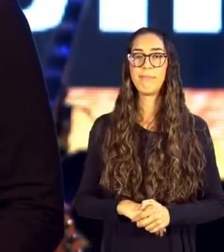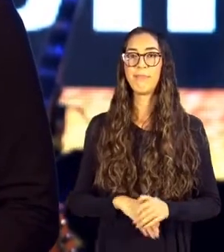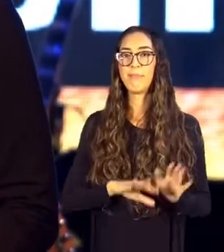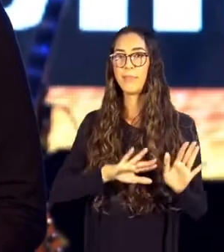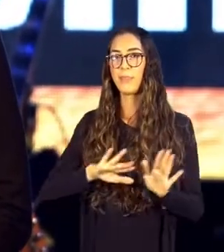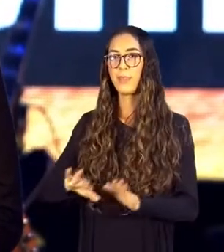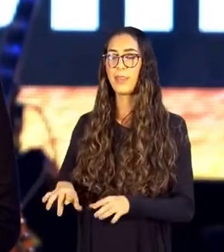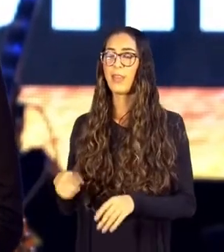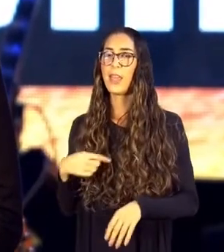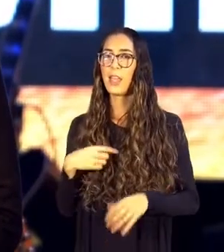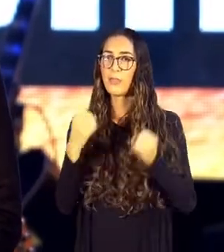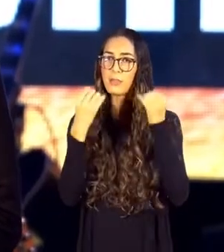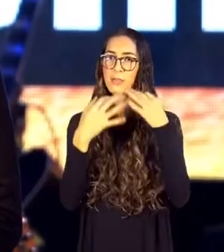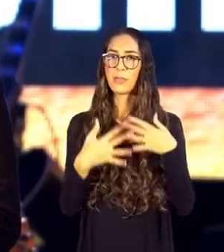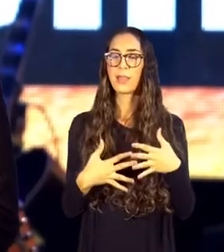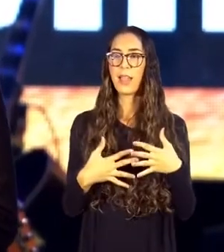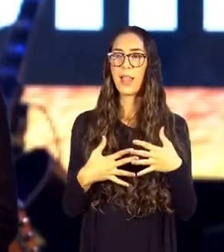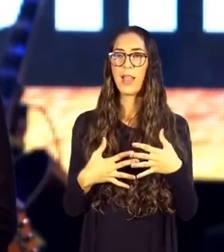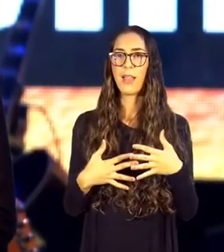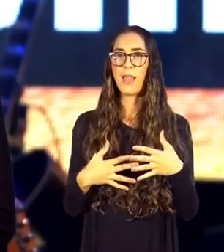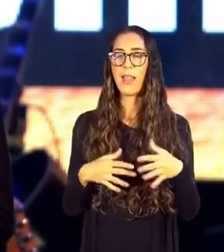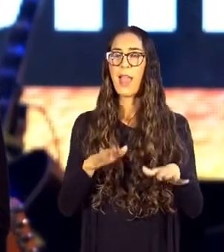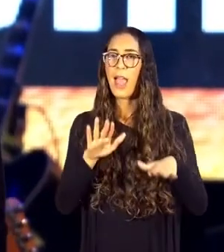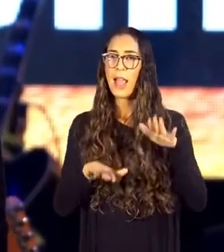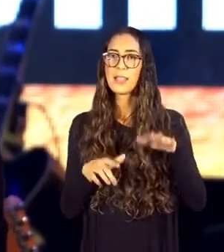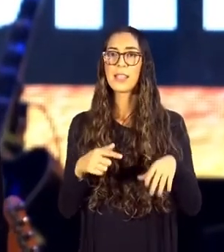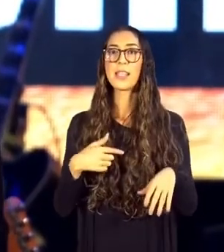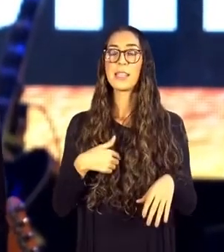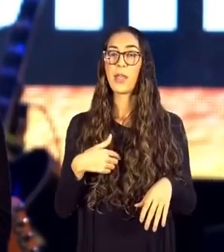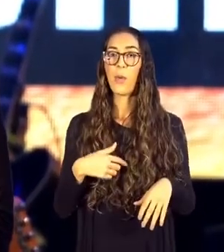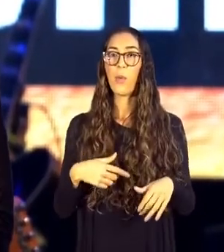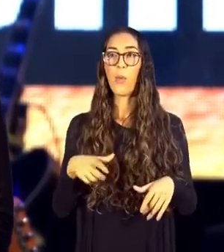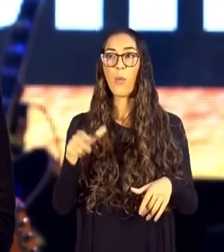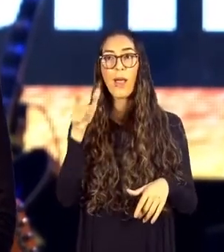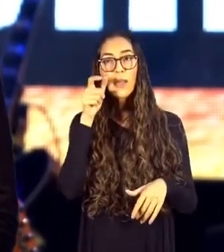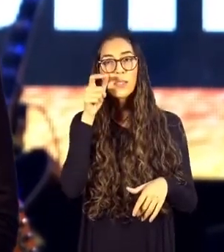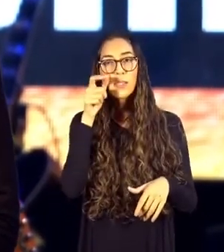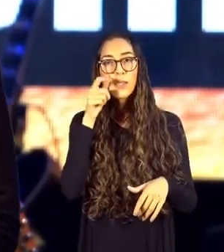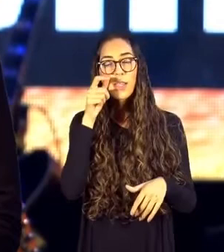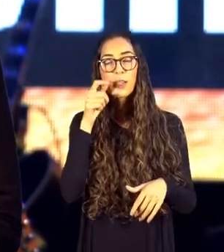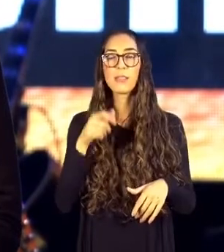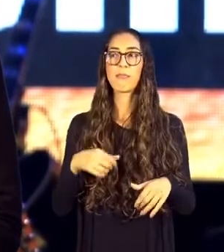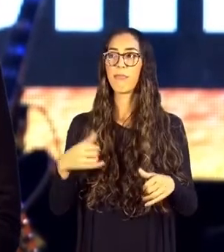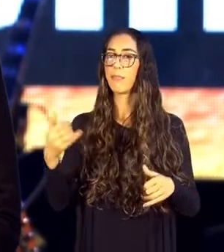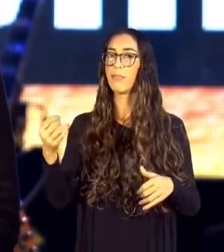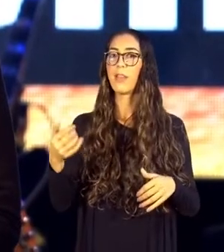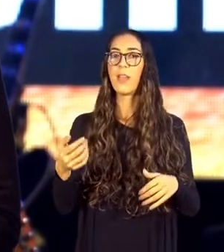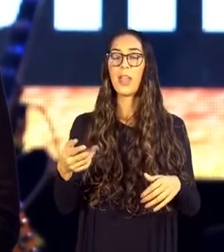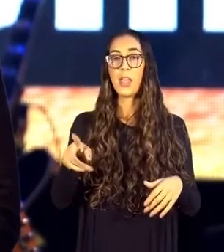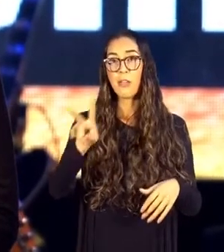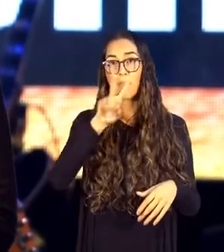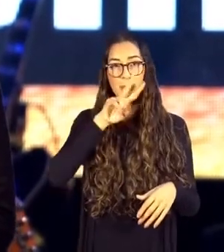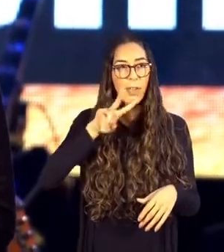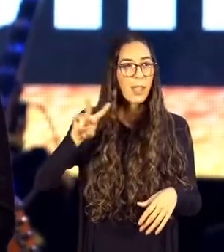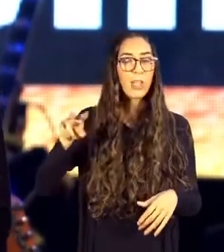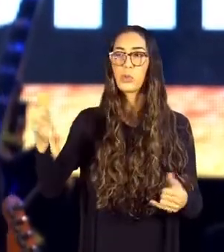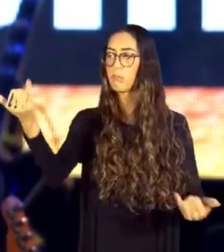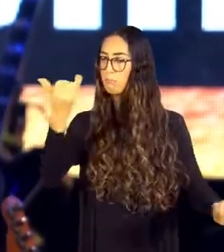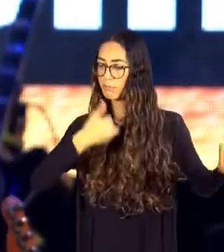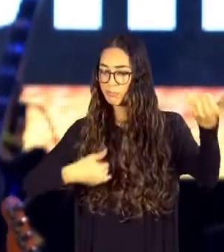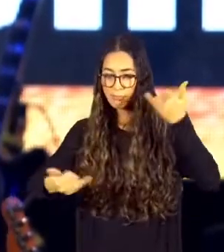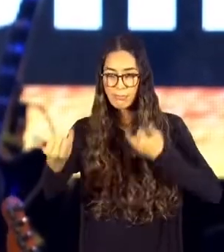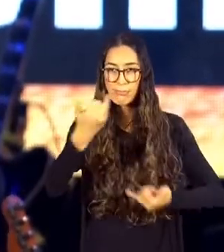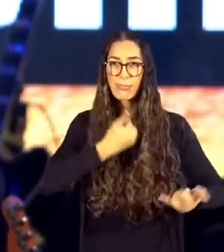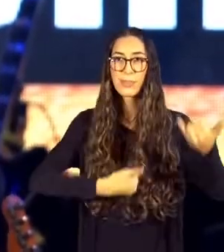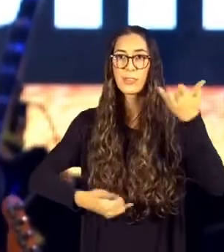nervoso. O que que falam as notícias? Olha, nós não vamos ter uma recessão, nós vamos ter uma depressão. Quem é